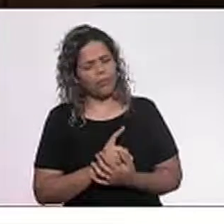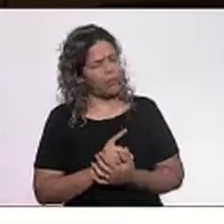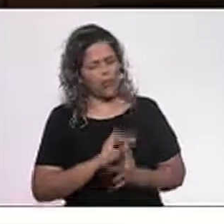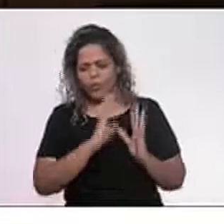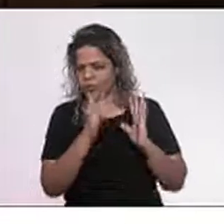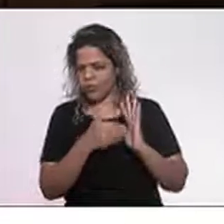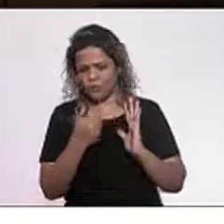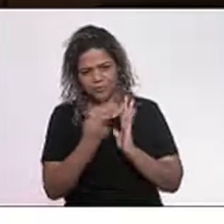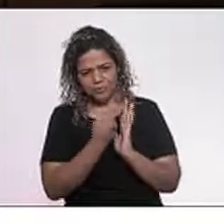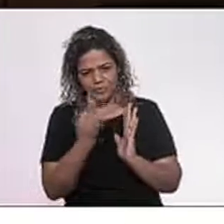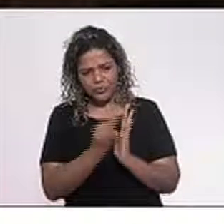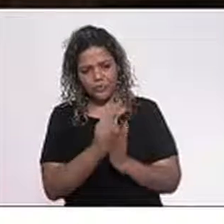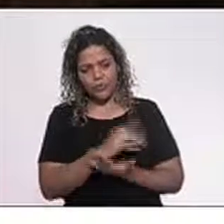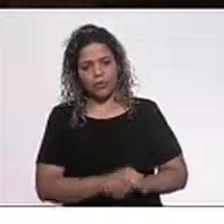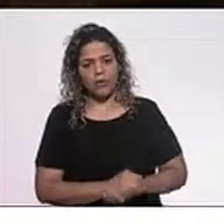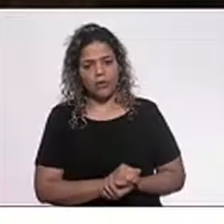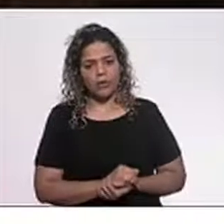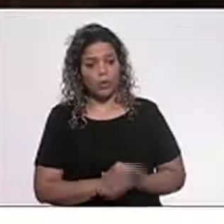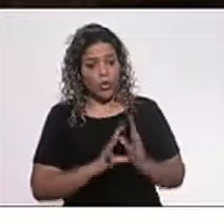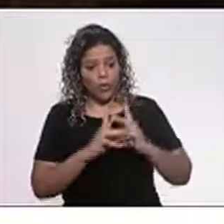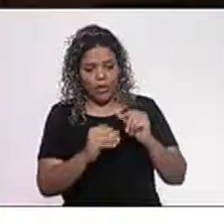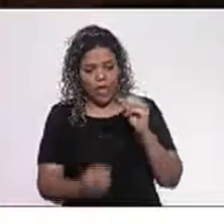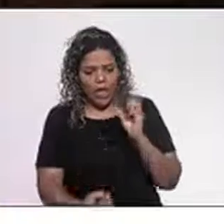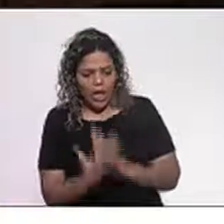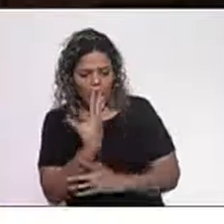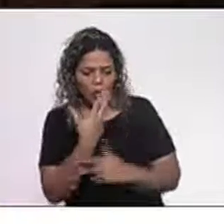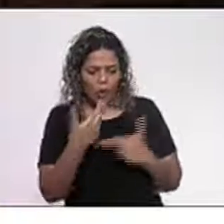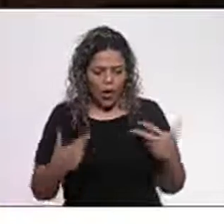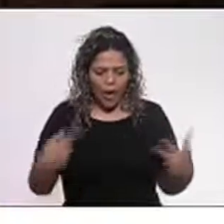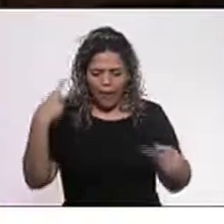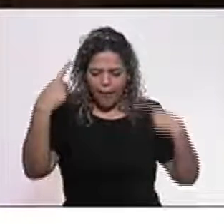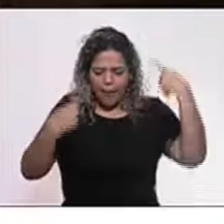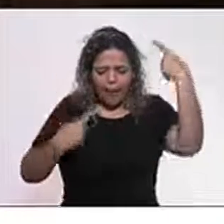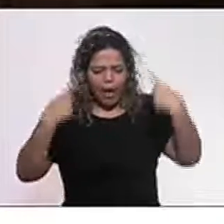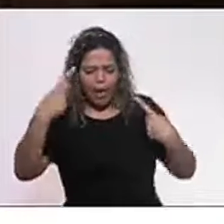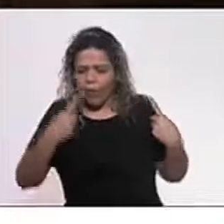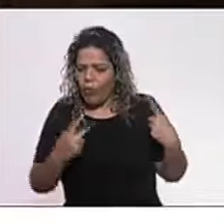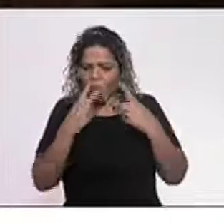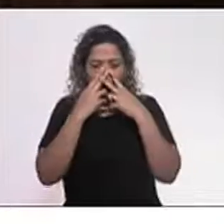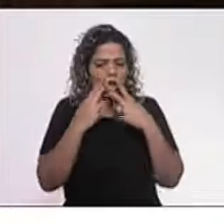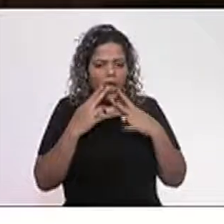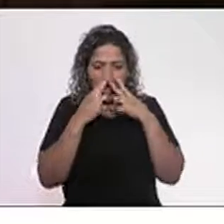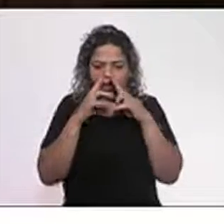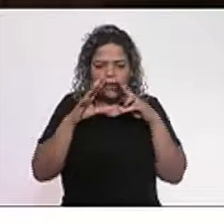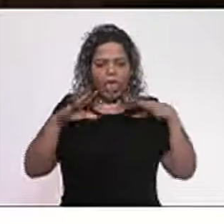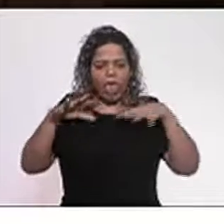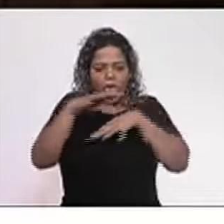Está errado. A gente está criando uma coisa de maluco nesse estado do Rio de Janeiro.